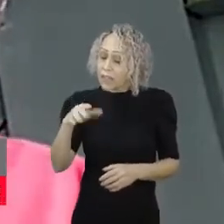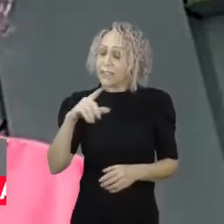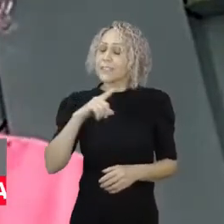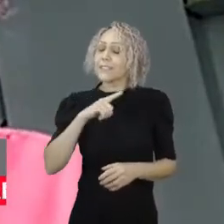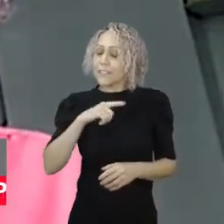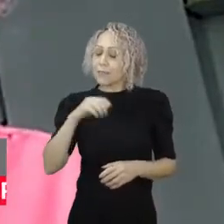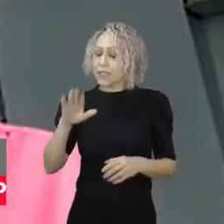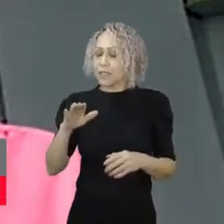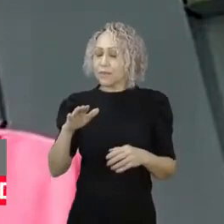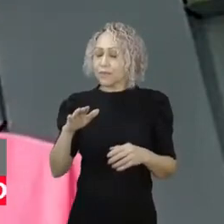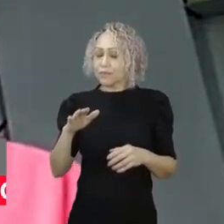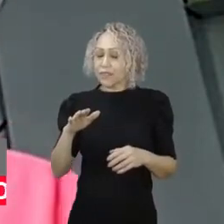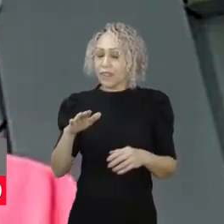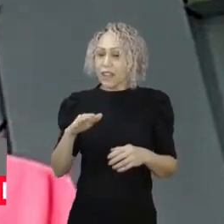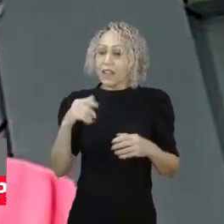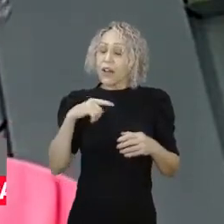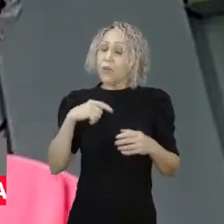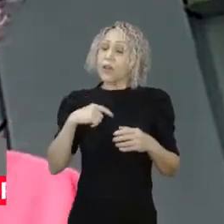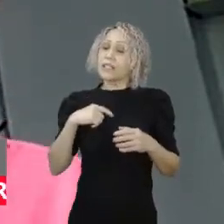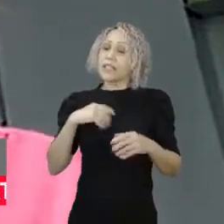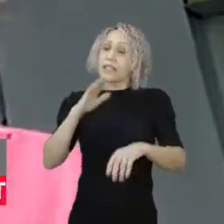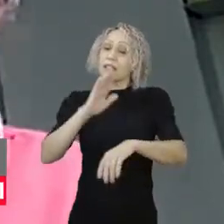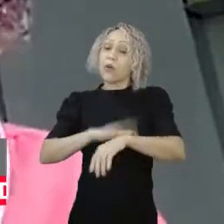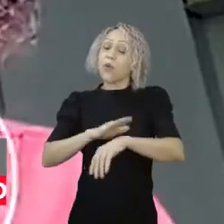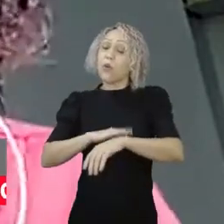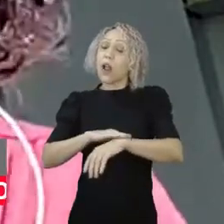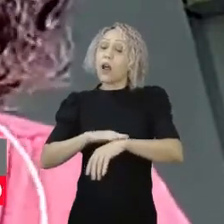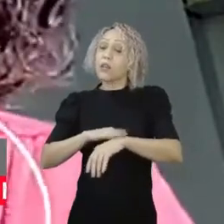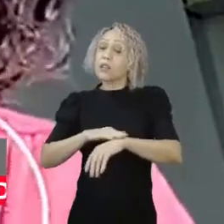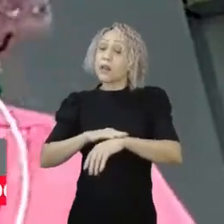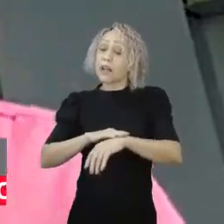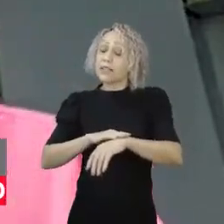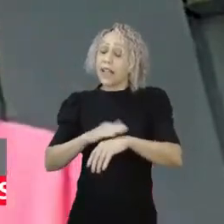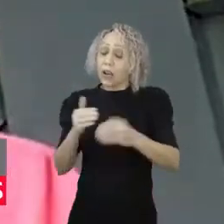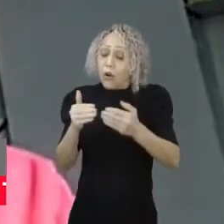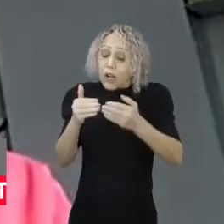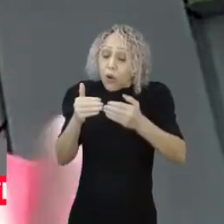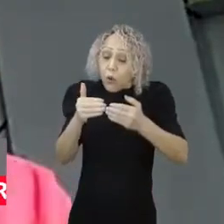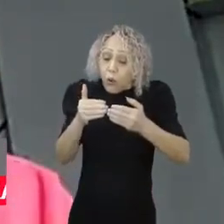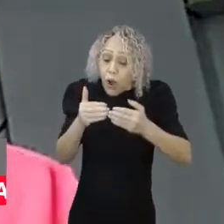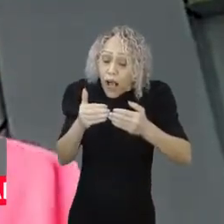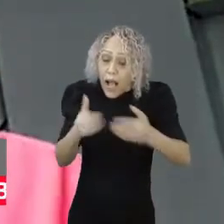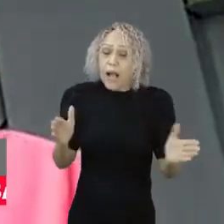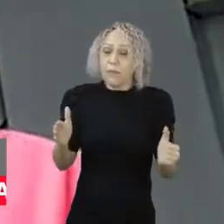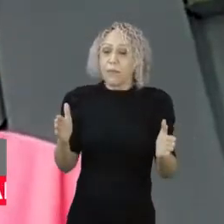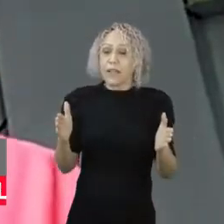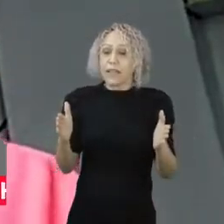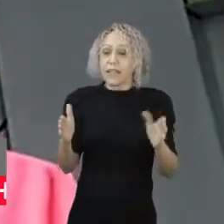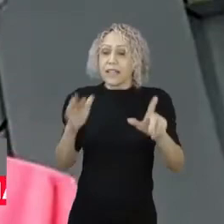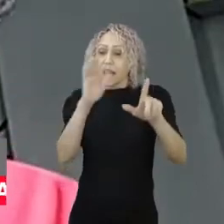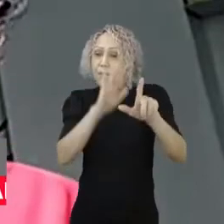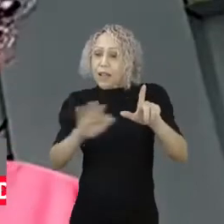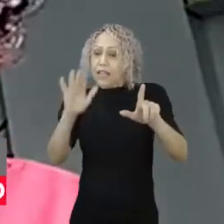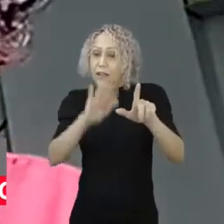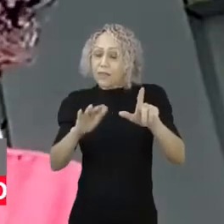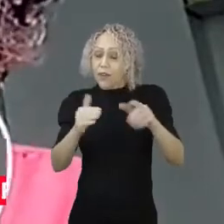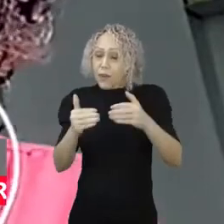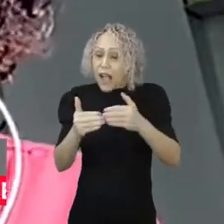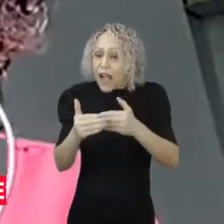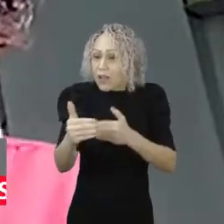está aberta, porque a janela começa agora 5 de março. Então, a gente fazendo